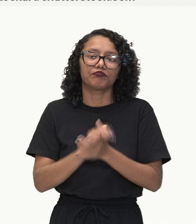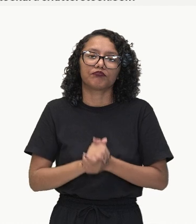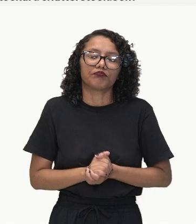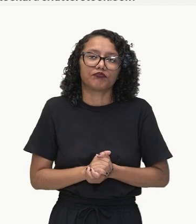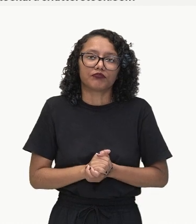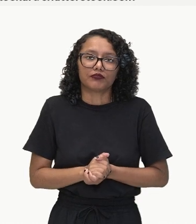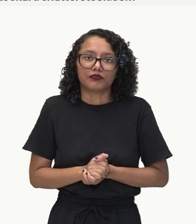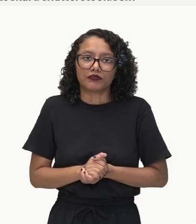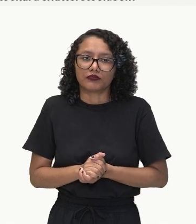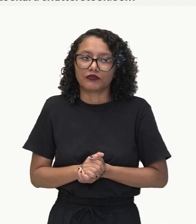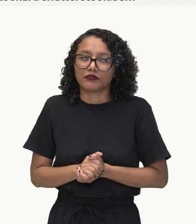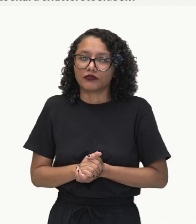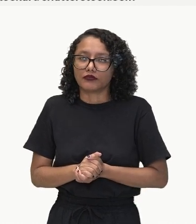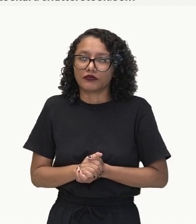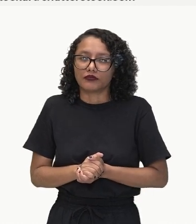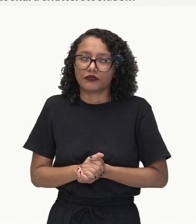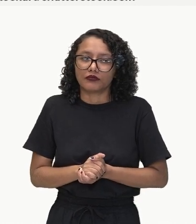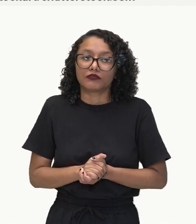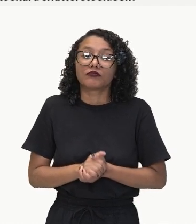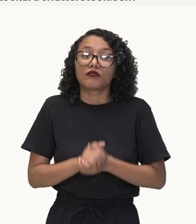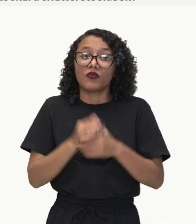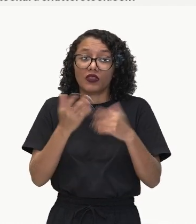palavra começaram a surgir